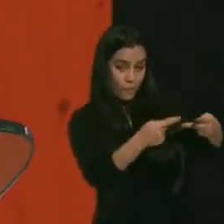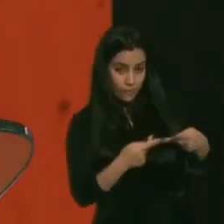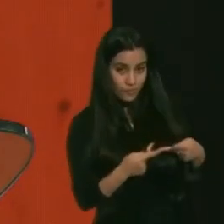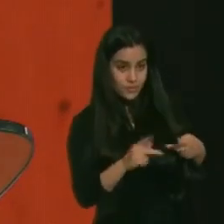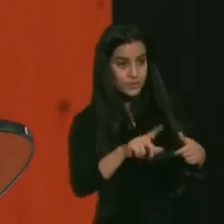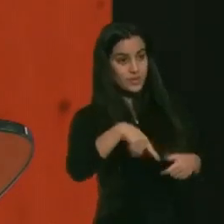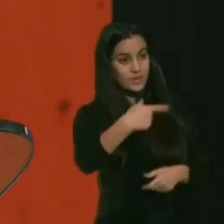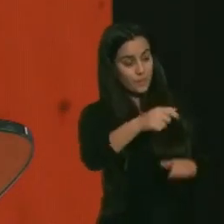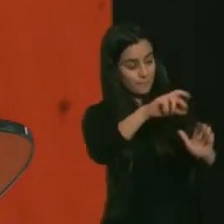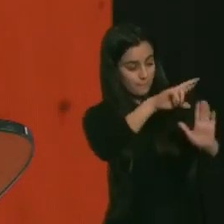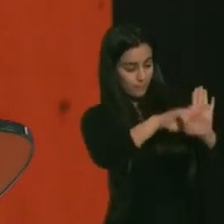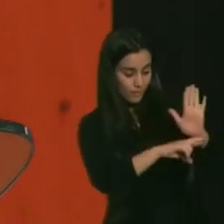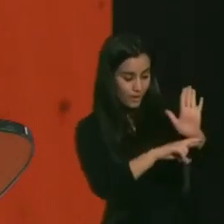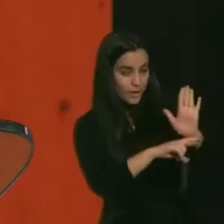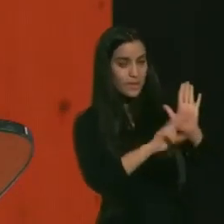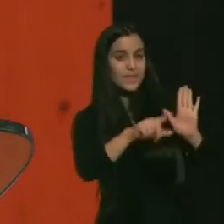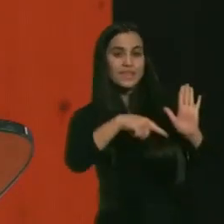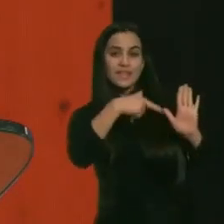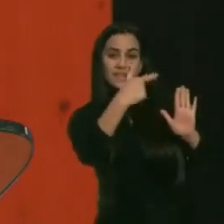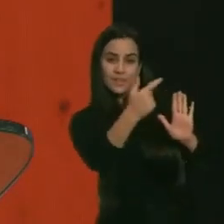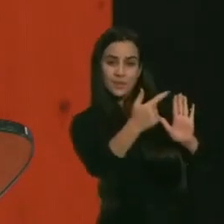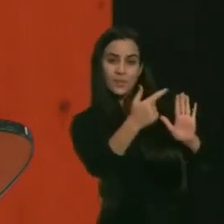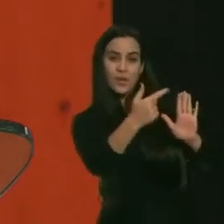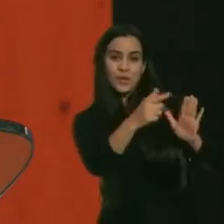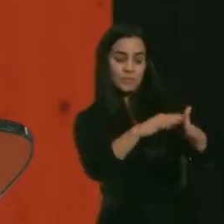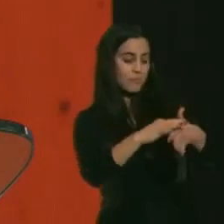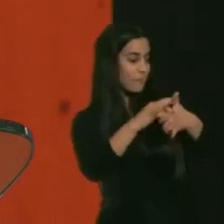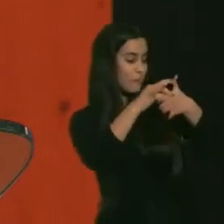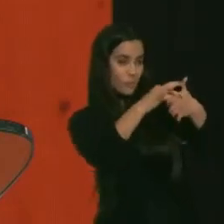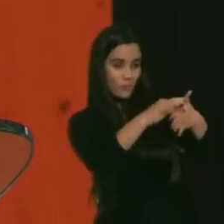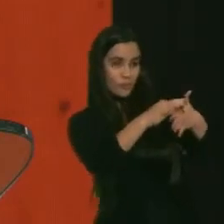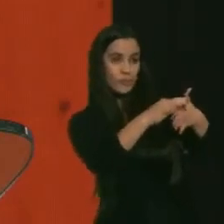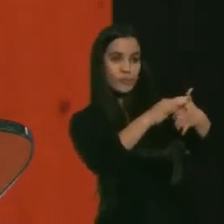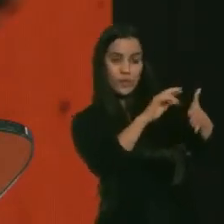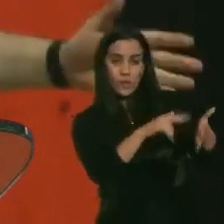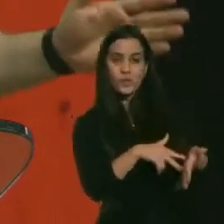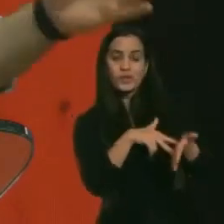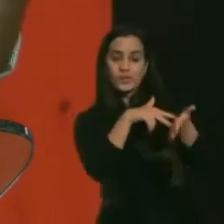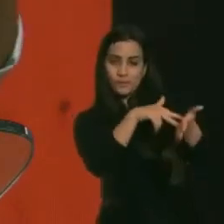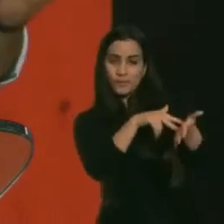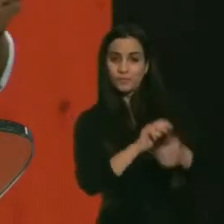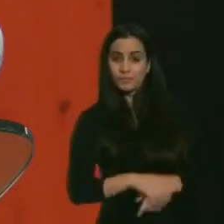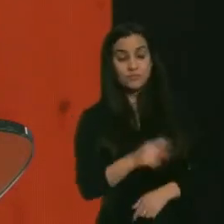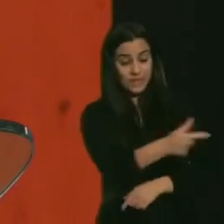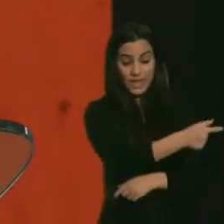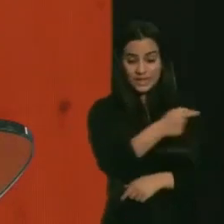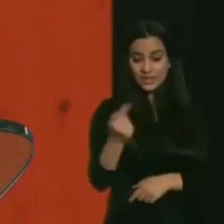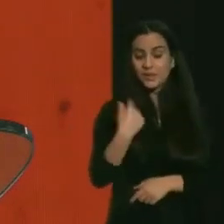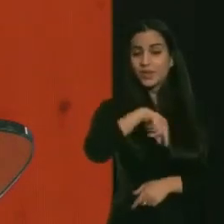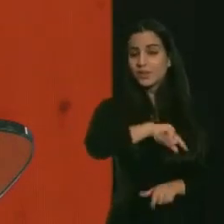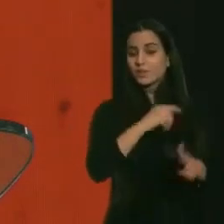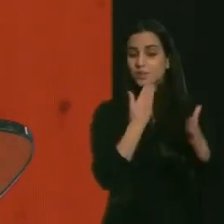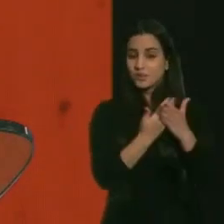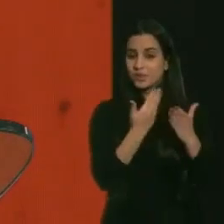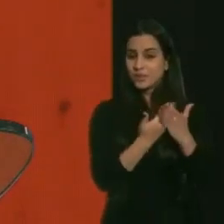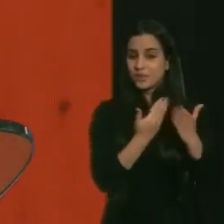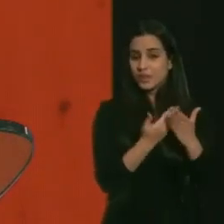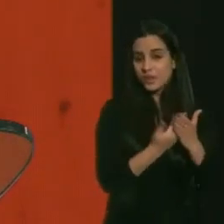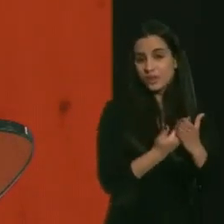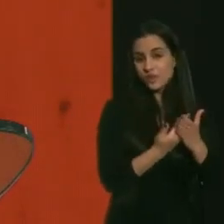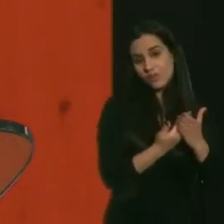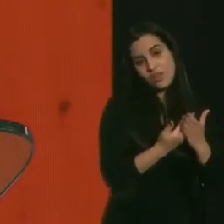um cardápio e depois um anfitrião. E cada semana nós vamos estudar uma